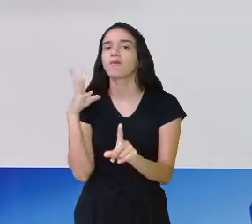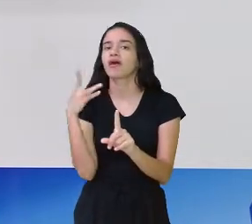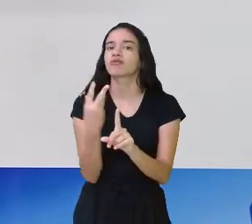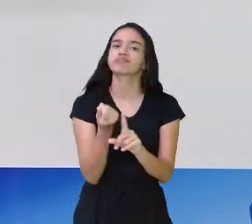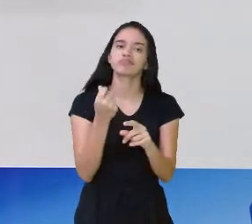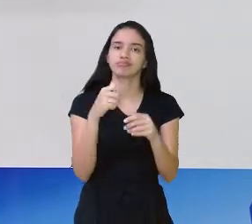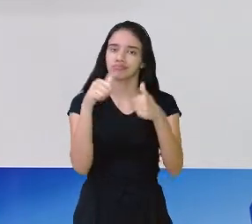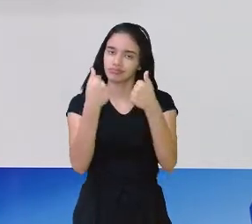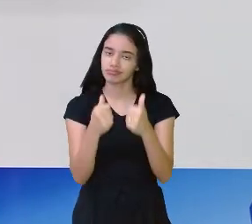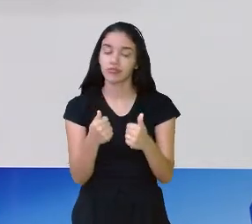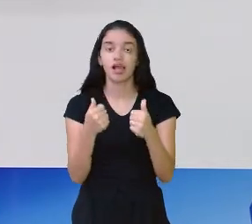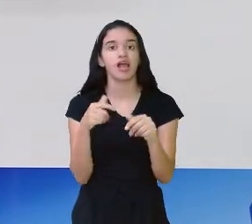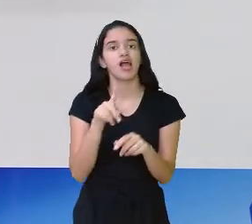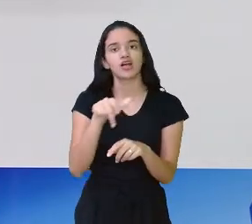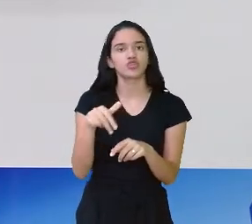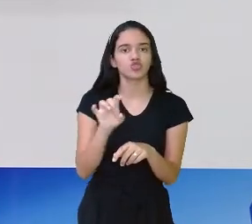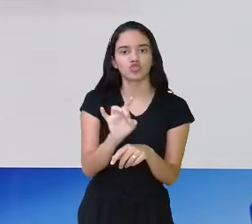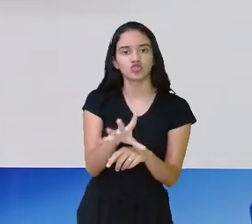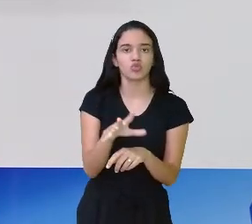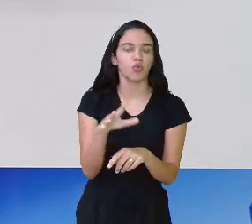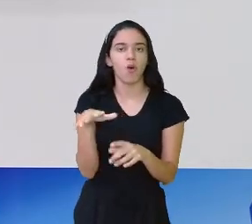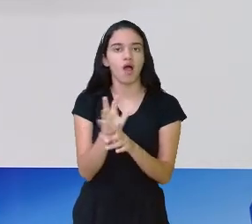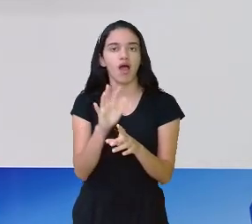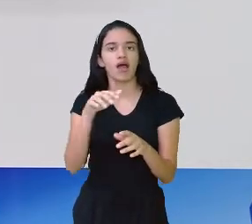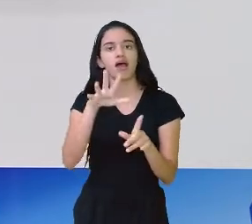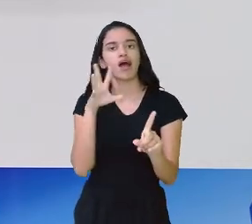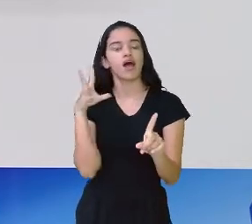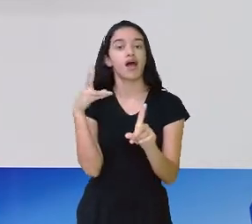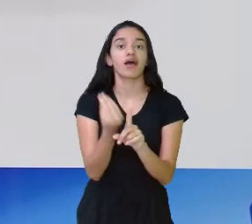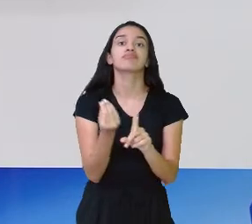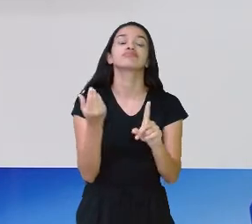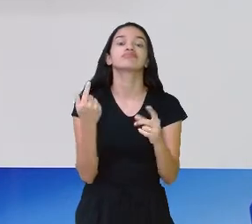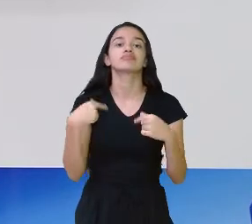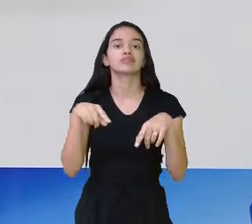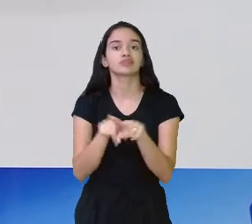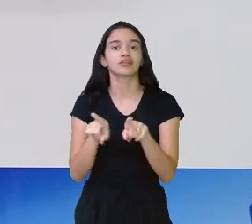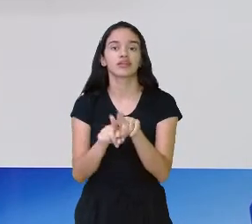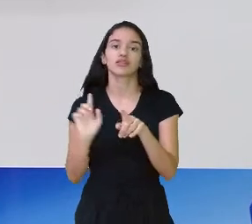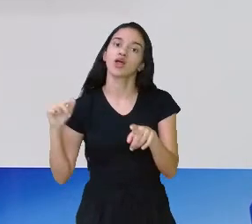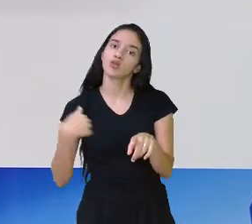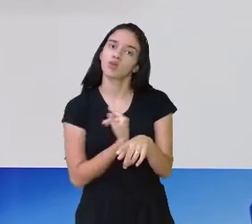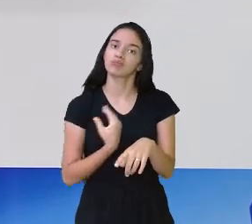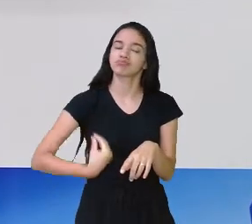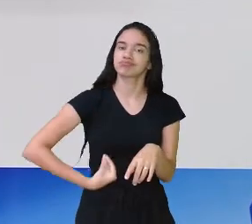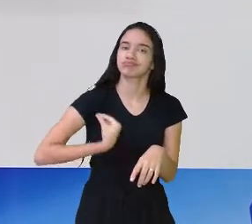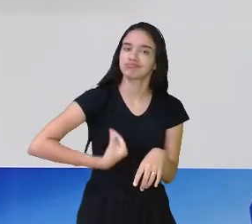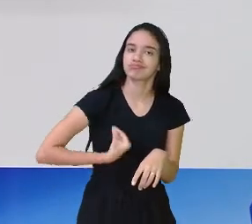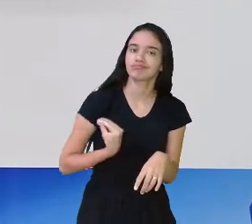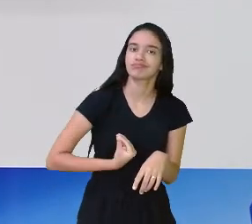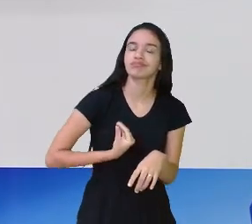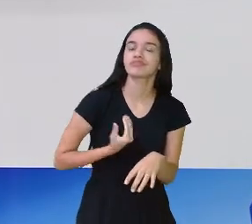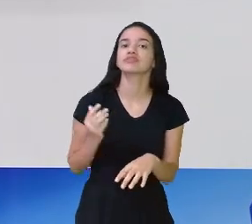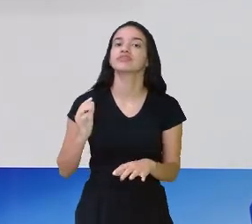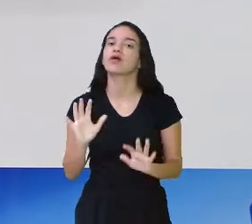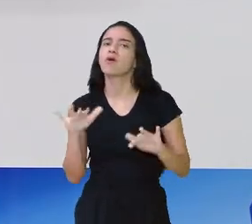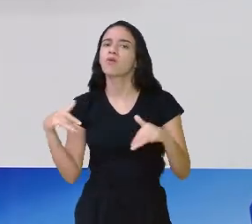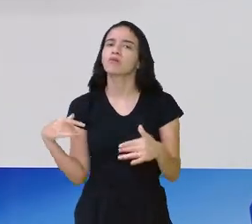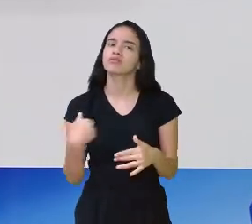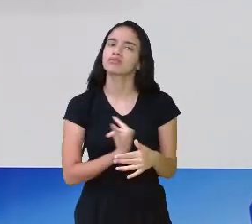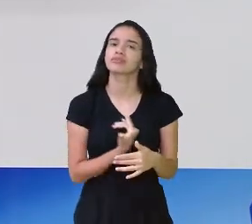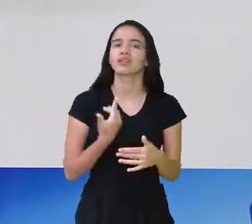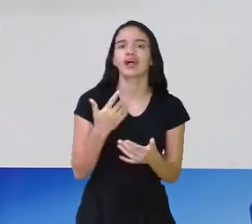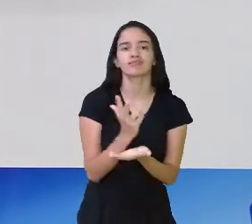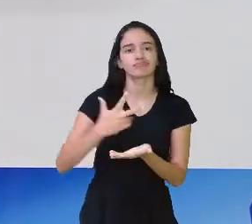é isso. A dança, ela não é só arte, porque a dança faz parte da nossa vida. Não é? Quando a gente está dançando